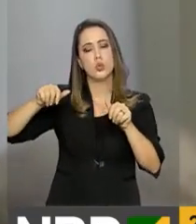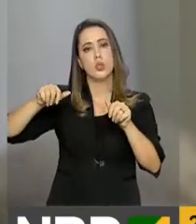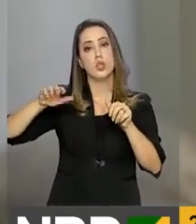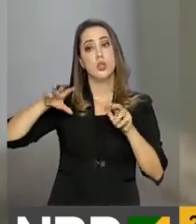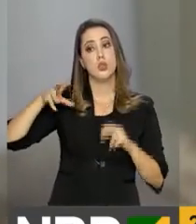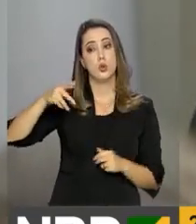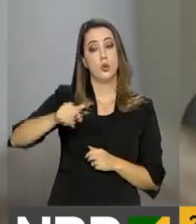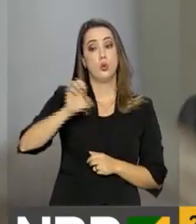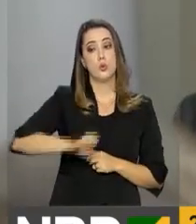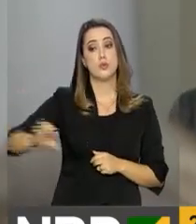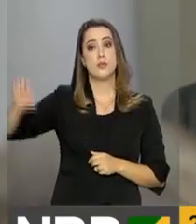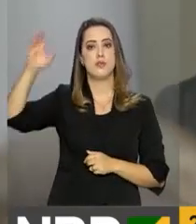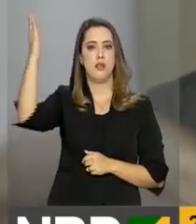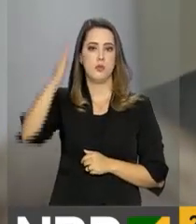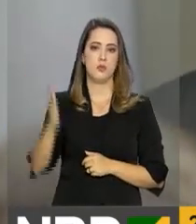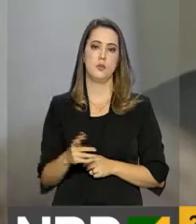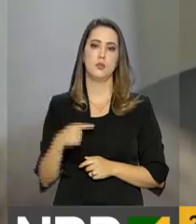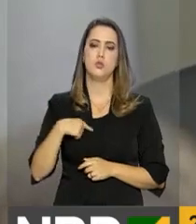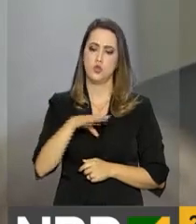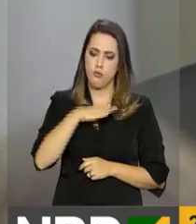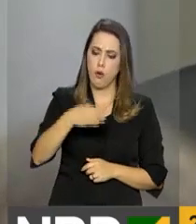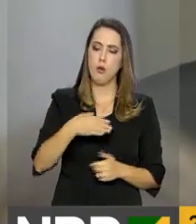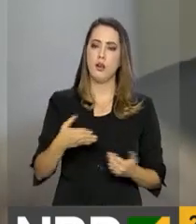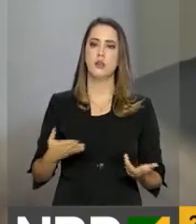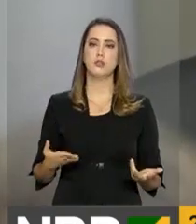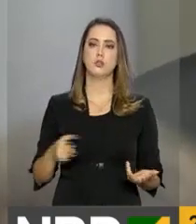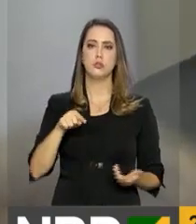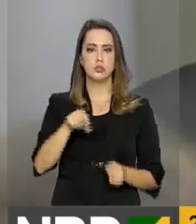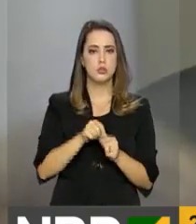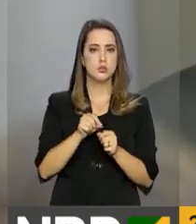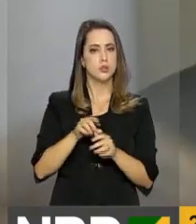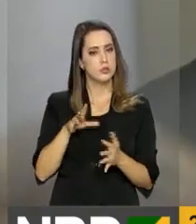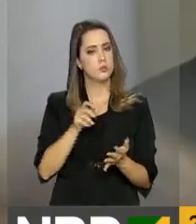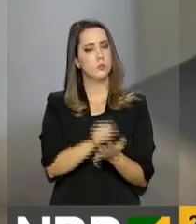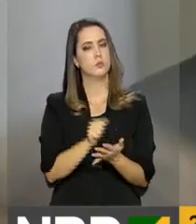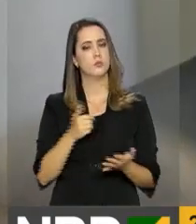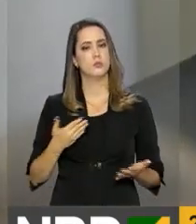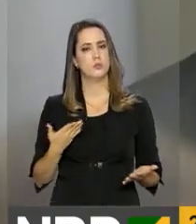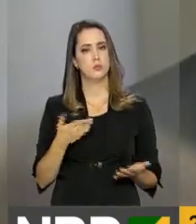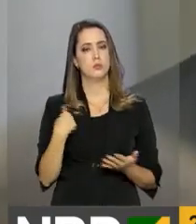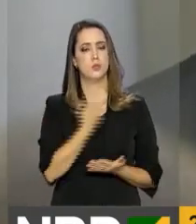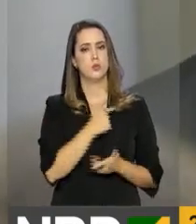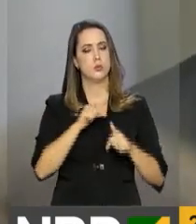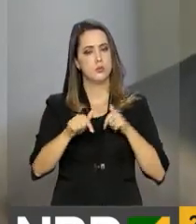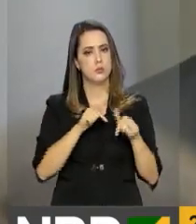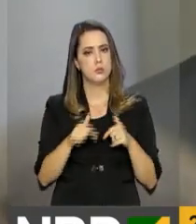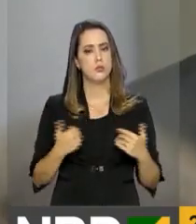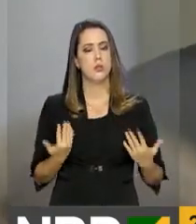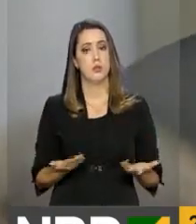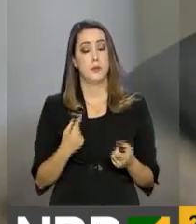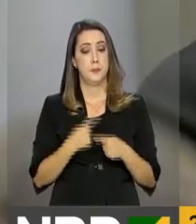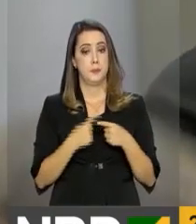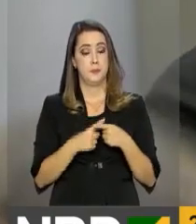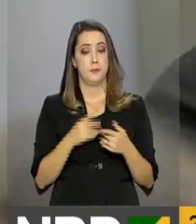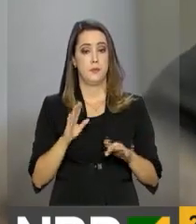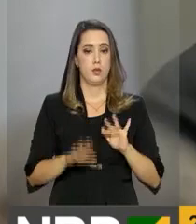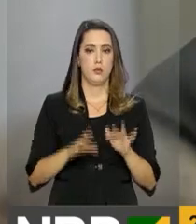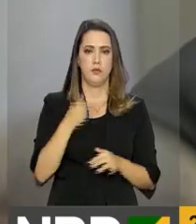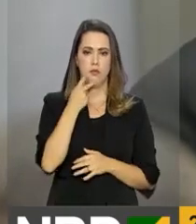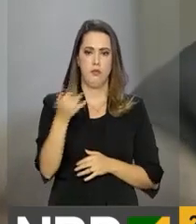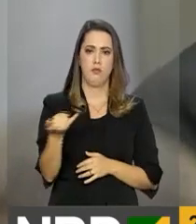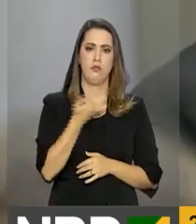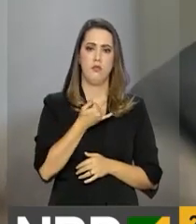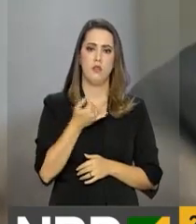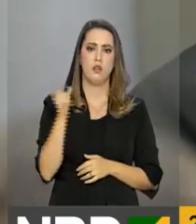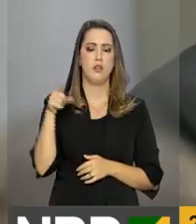estados brasileiros. Ou seja, eu tive a coragem de assumir uma atividade, porque muitos me disseram, o Temer é